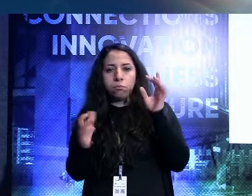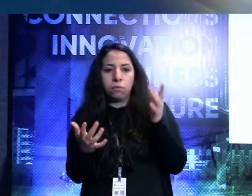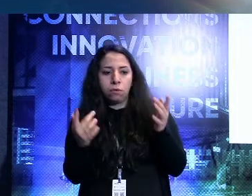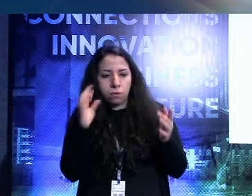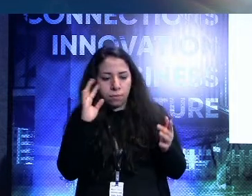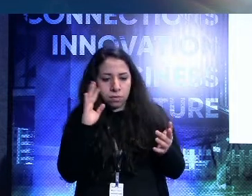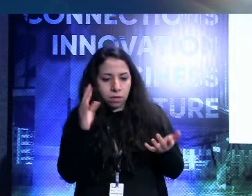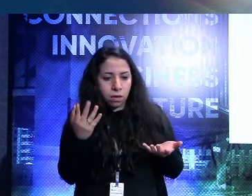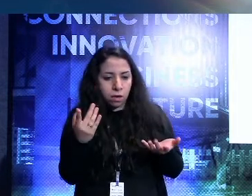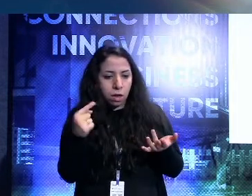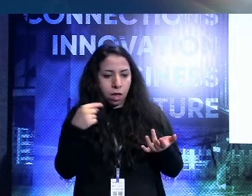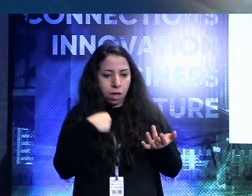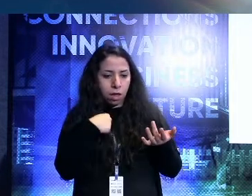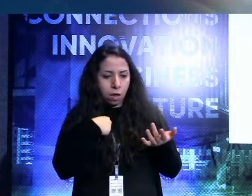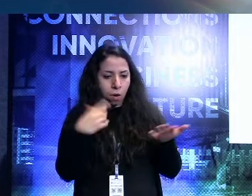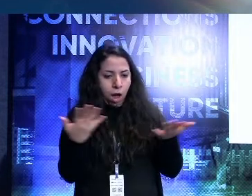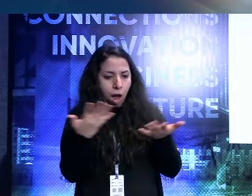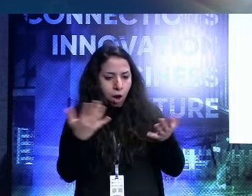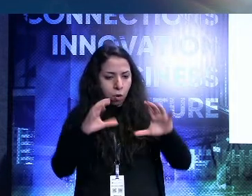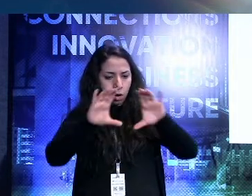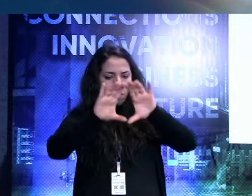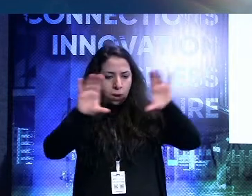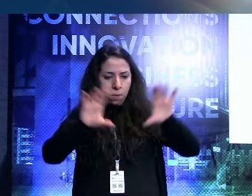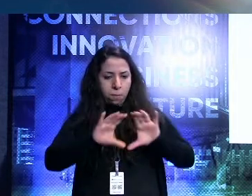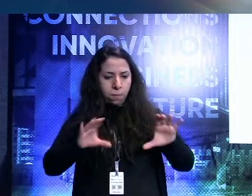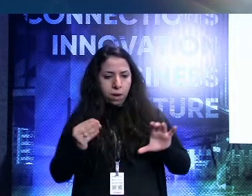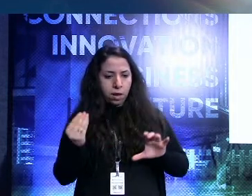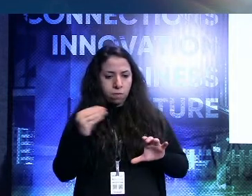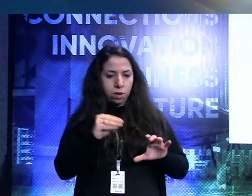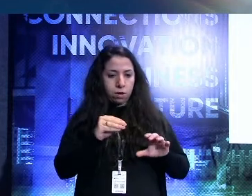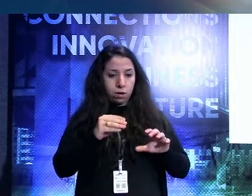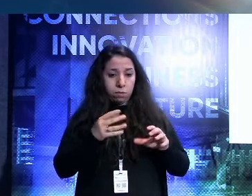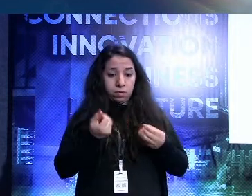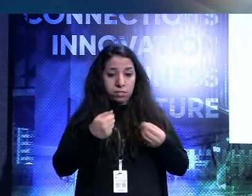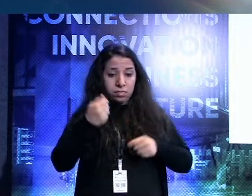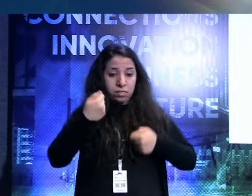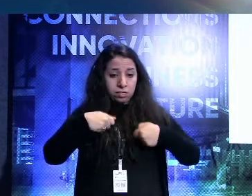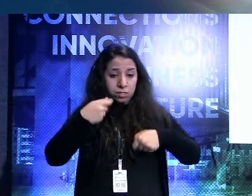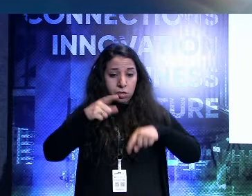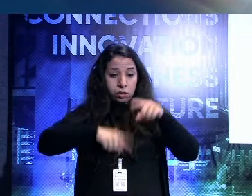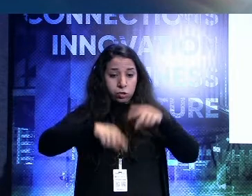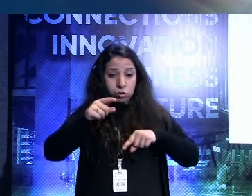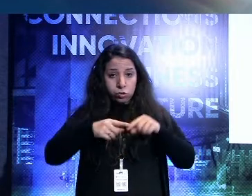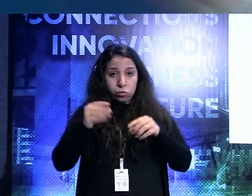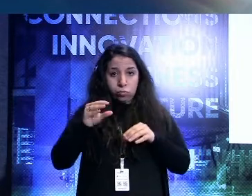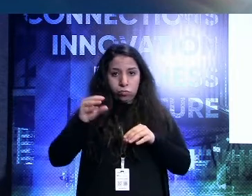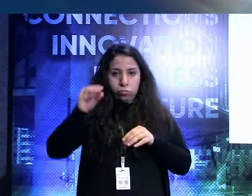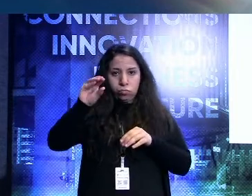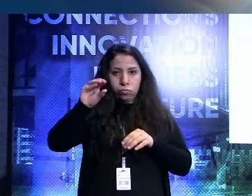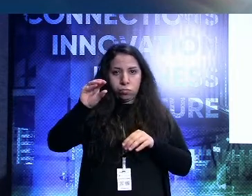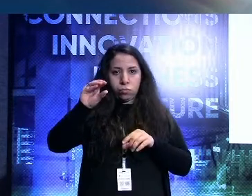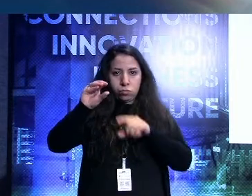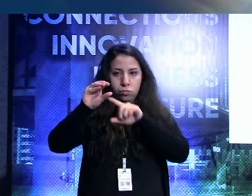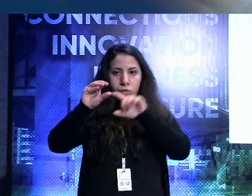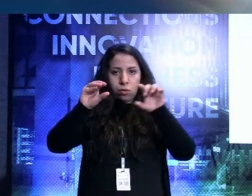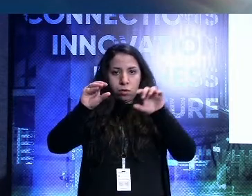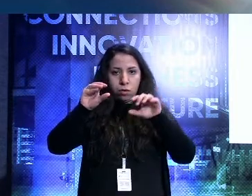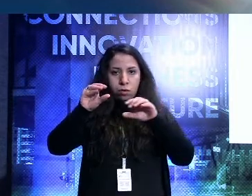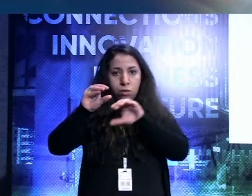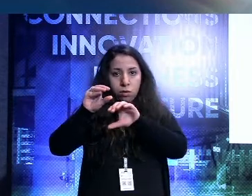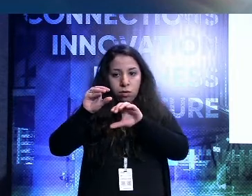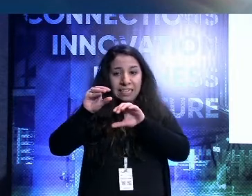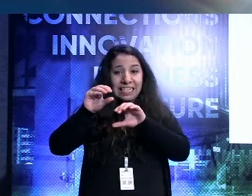estar instanciando essa classe fábrica, eu tenho que instanciar um objeto antes que ela. E muitas vezes, isso quando mal construído, você